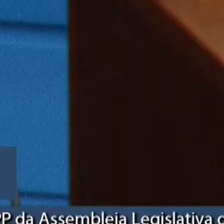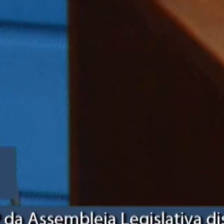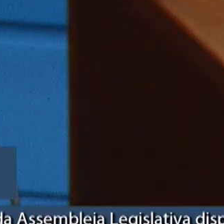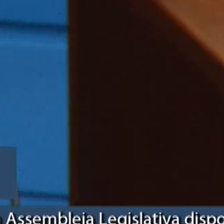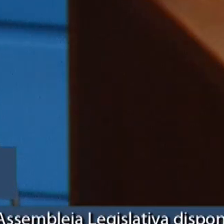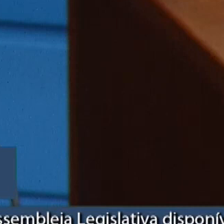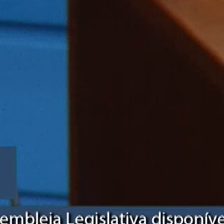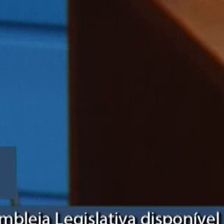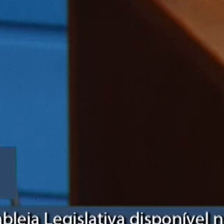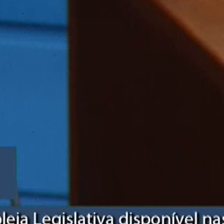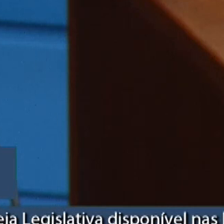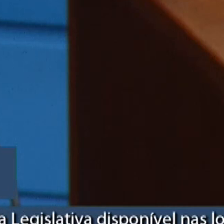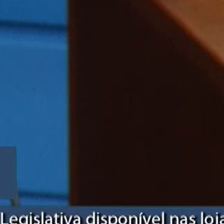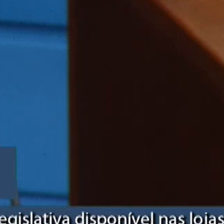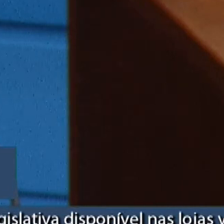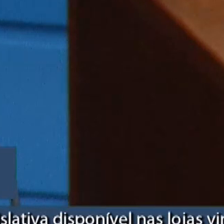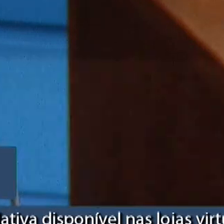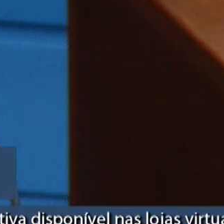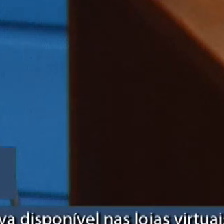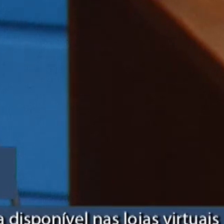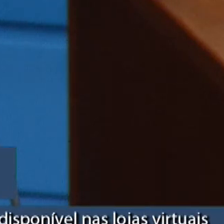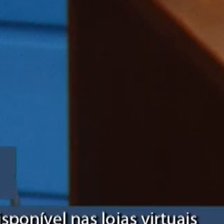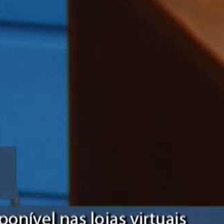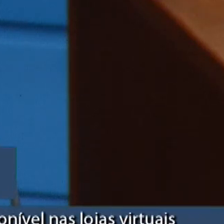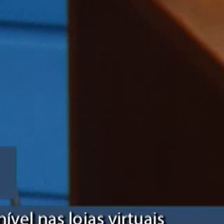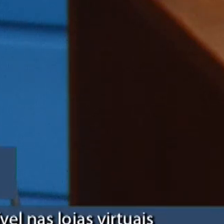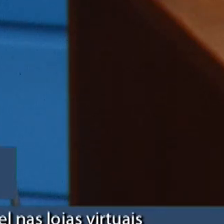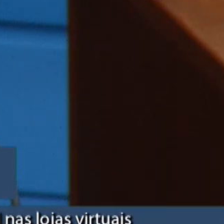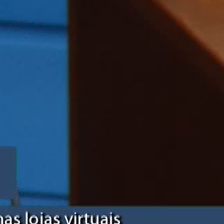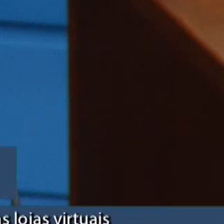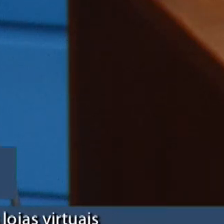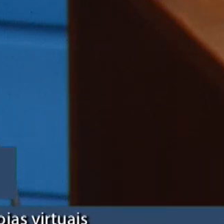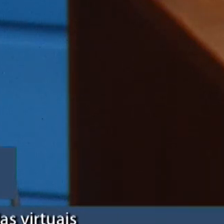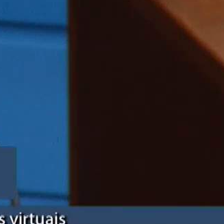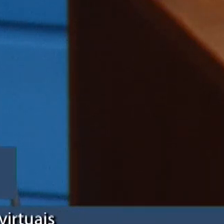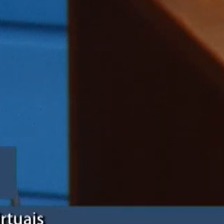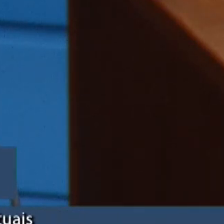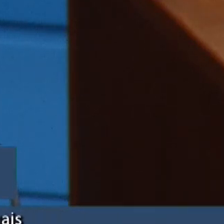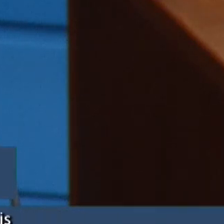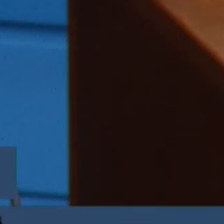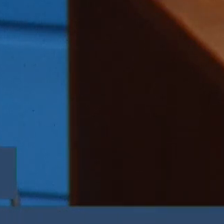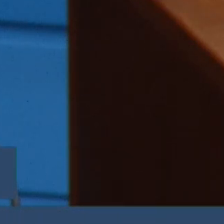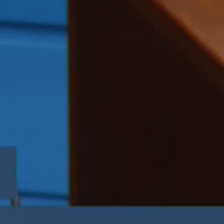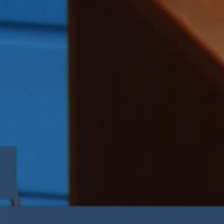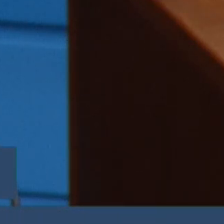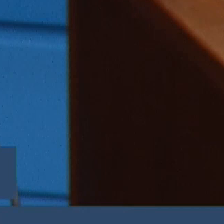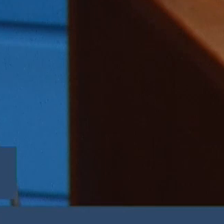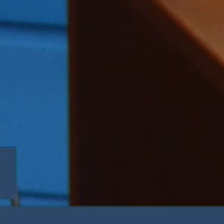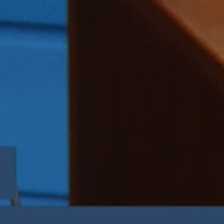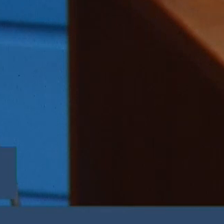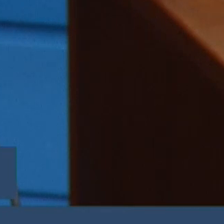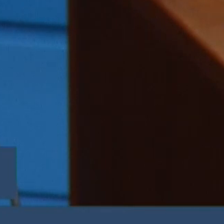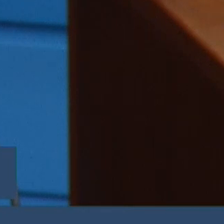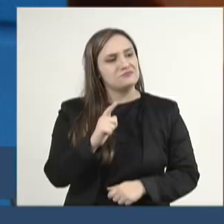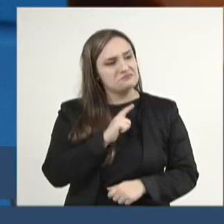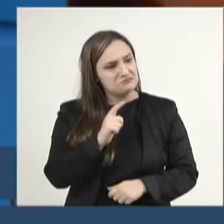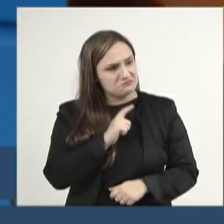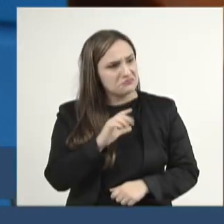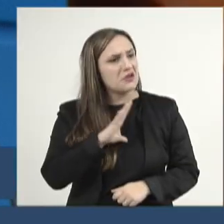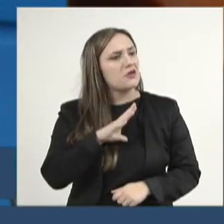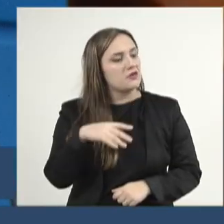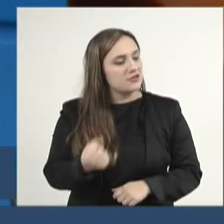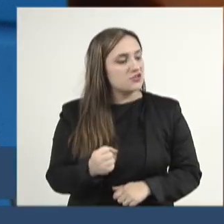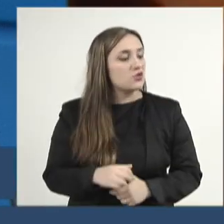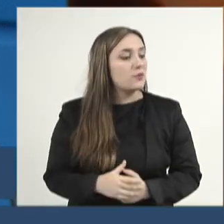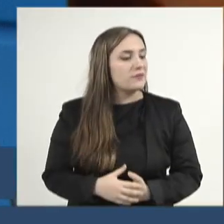fiscal para o governo do estado do Mato Grosso do Sul. E que, portanto, diante dessa impressionante